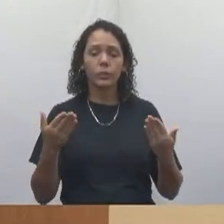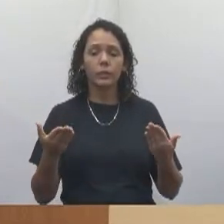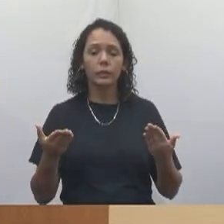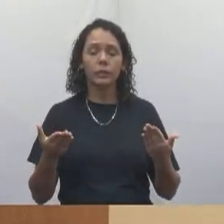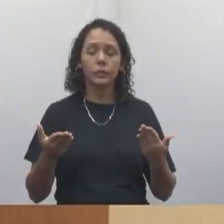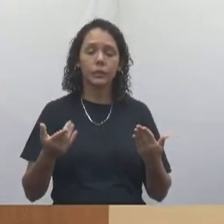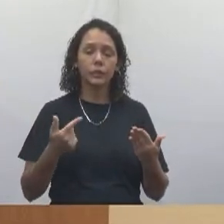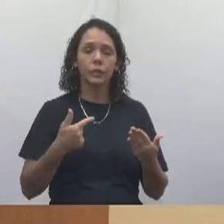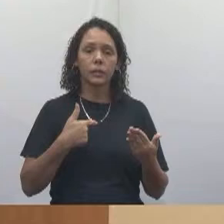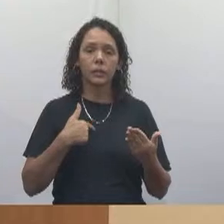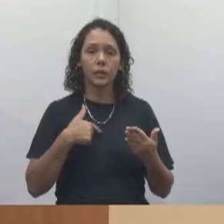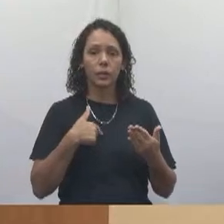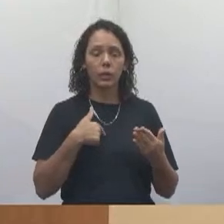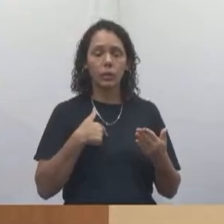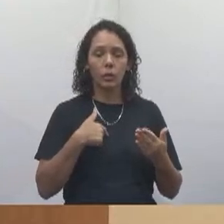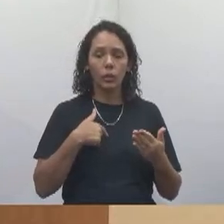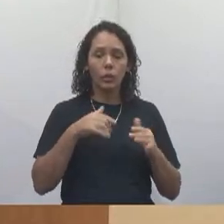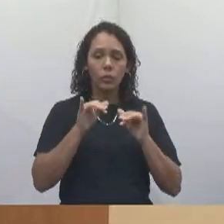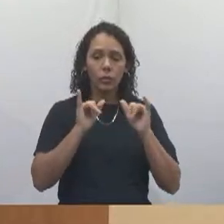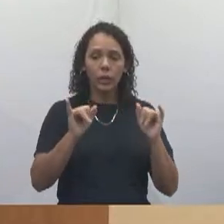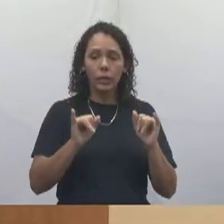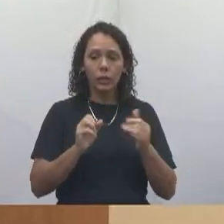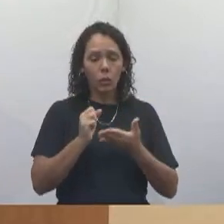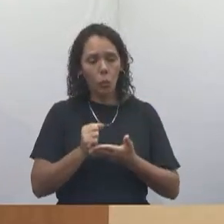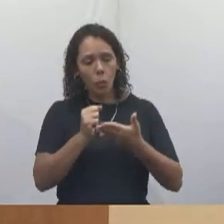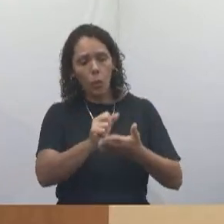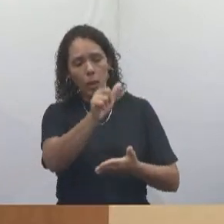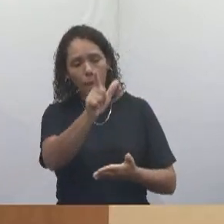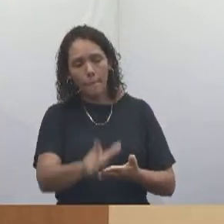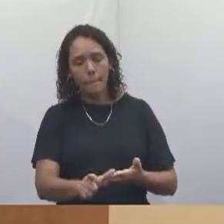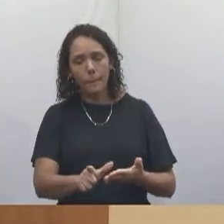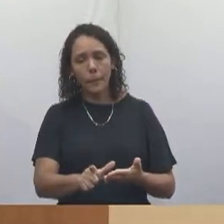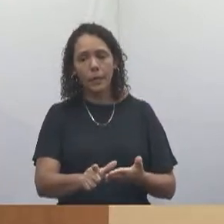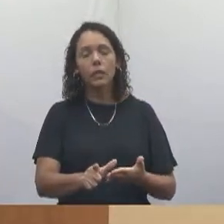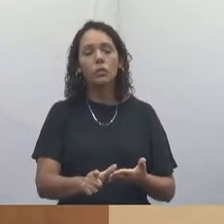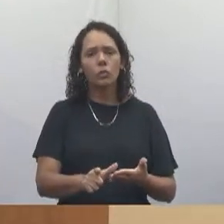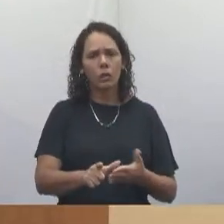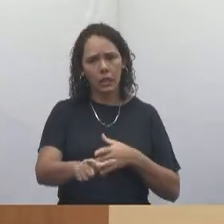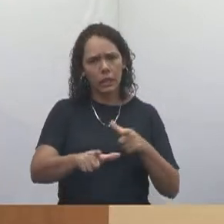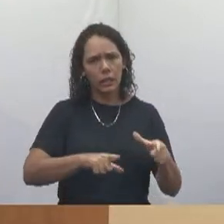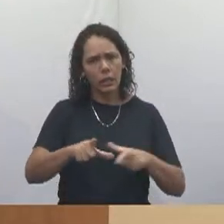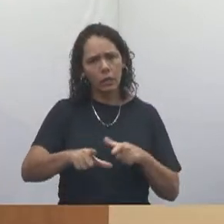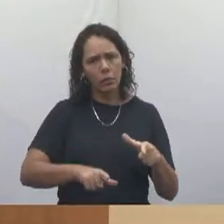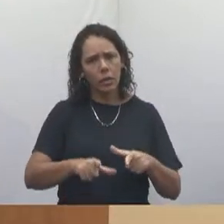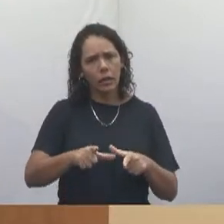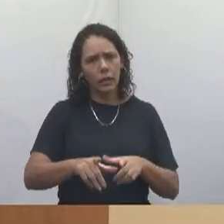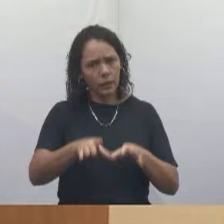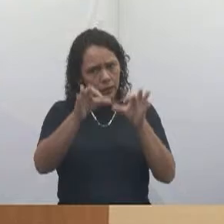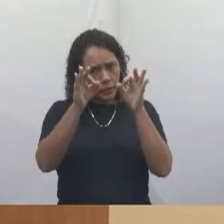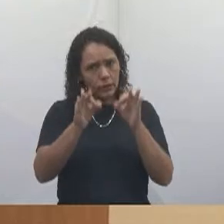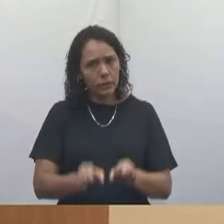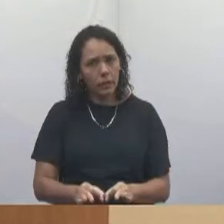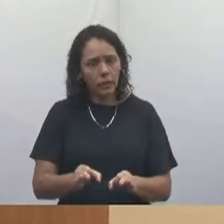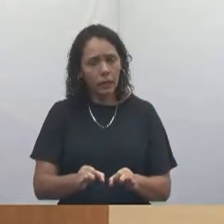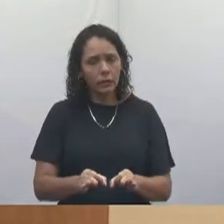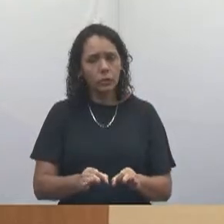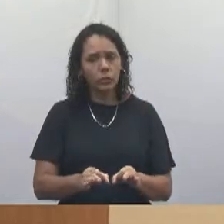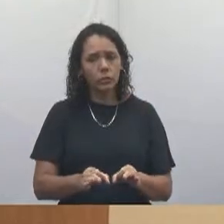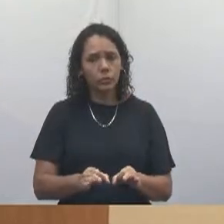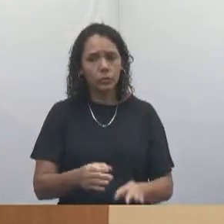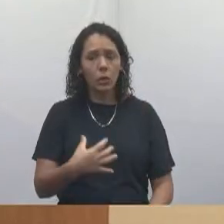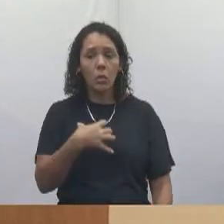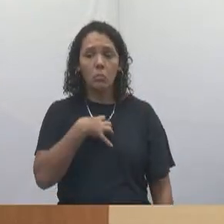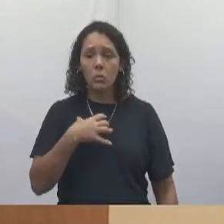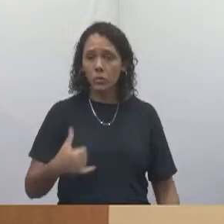eu digo que eu gosto de apoiar quem faz corretamente, quem é anticorrupção, quem é antipedalada, eu tenho